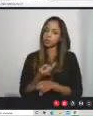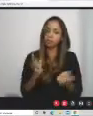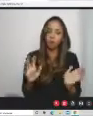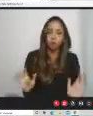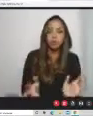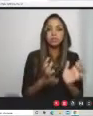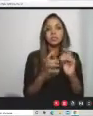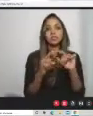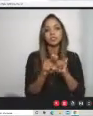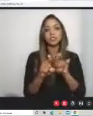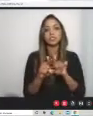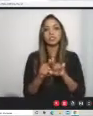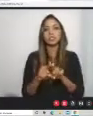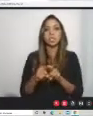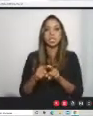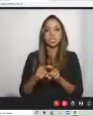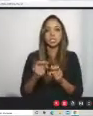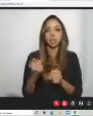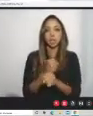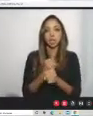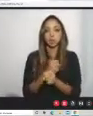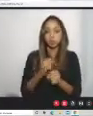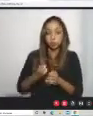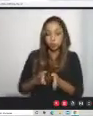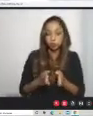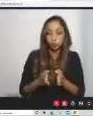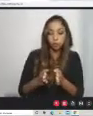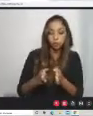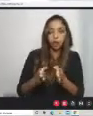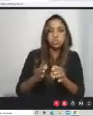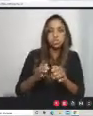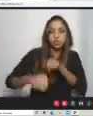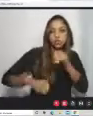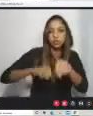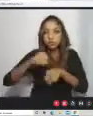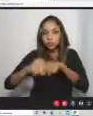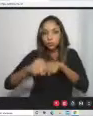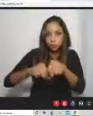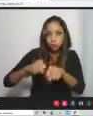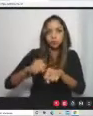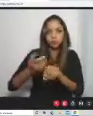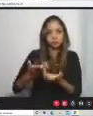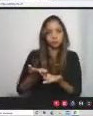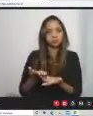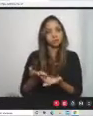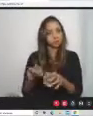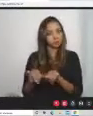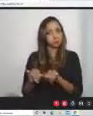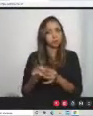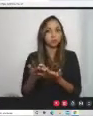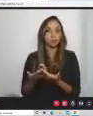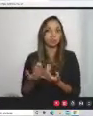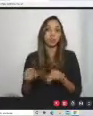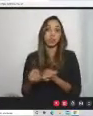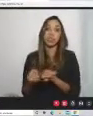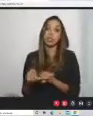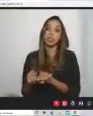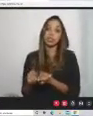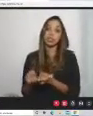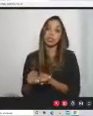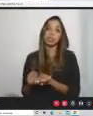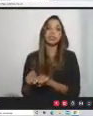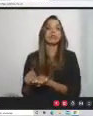no município de Parnamirim, né? Incentivar também, posteriormente, um plano de segurança para